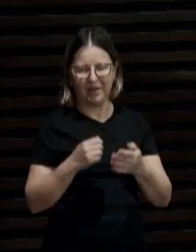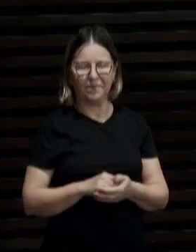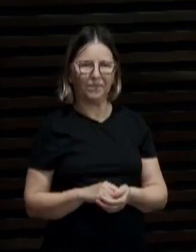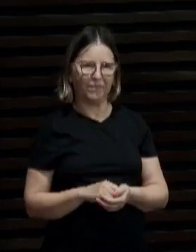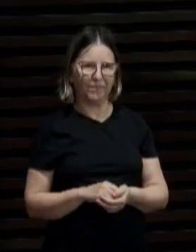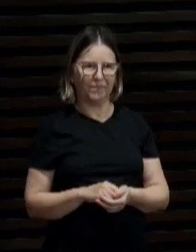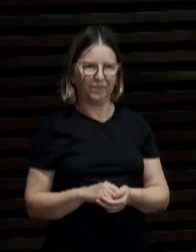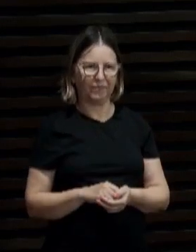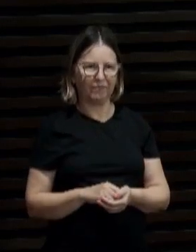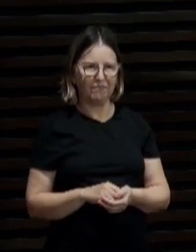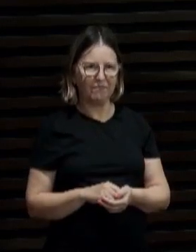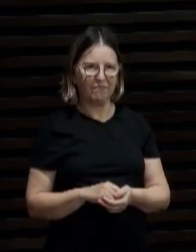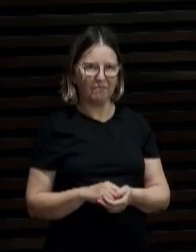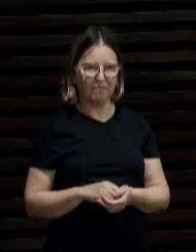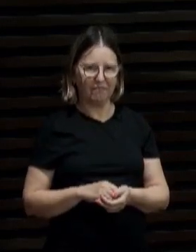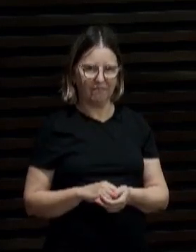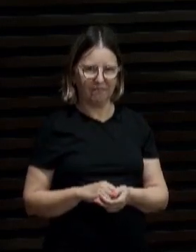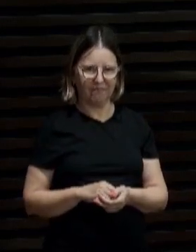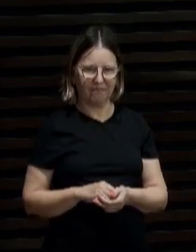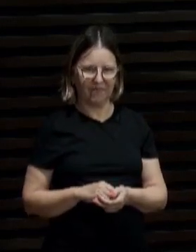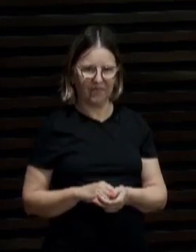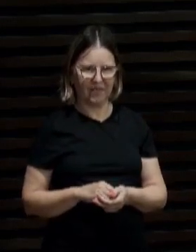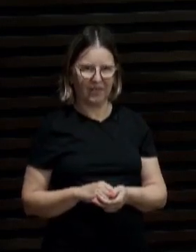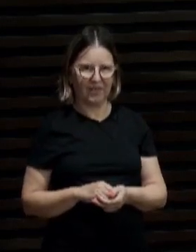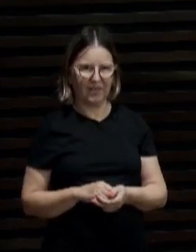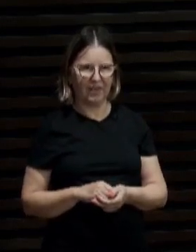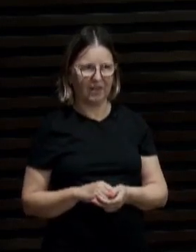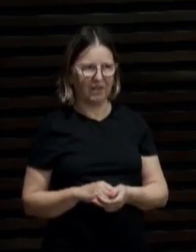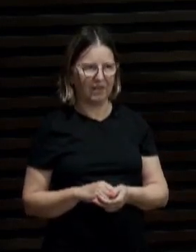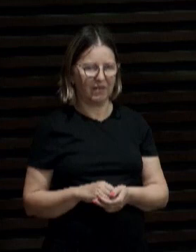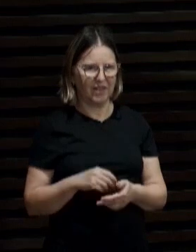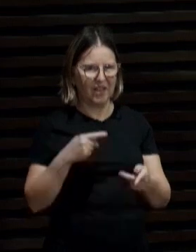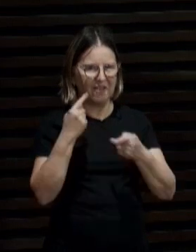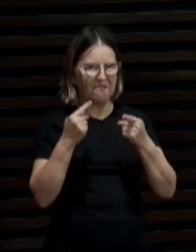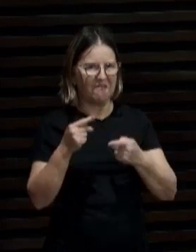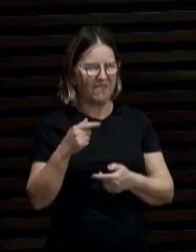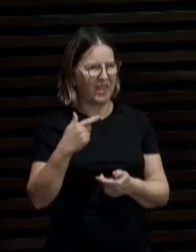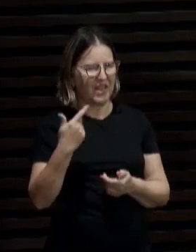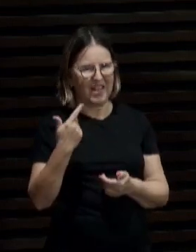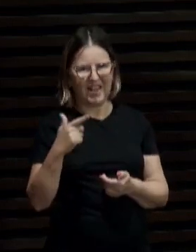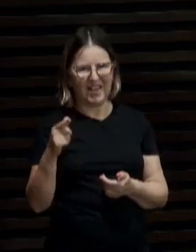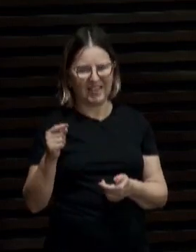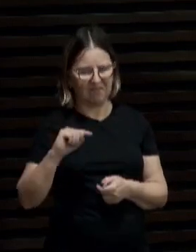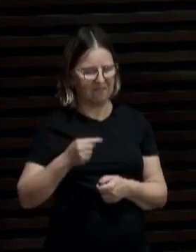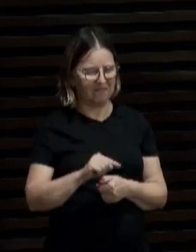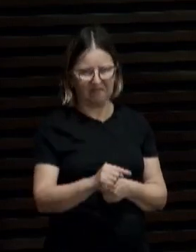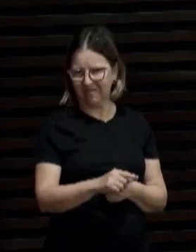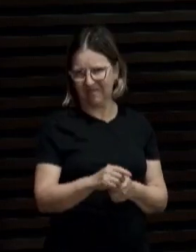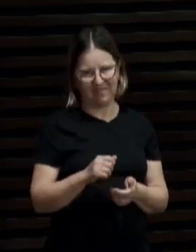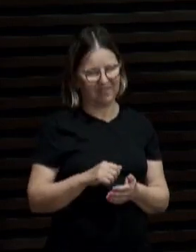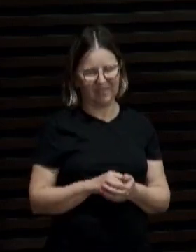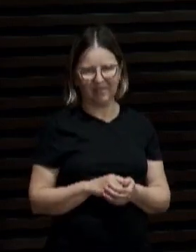eloquência para falar coisa que não edifica, é converseiro. Oi? Peneirar a